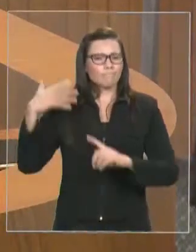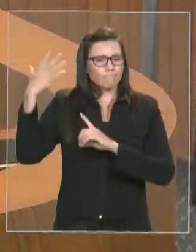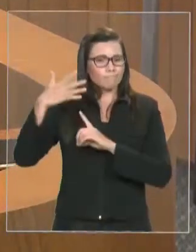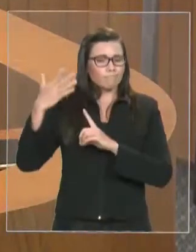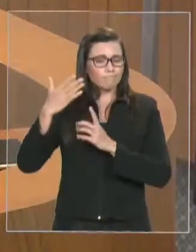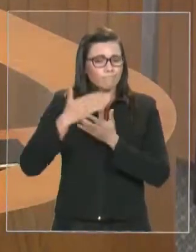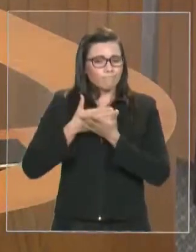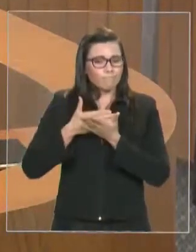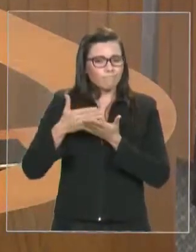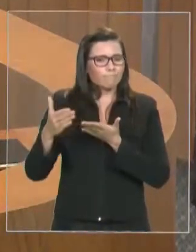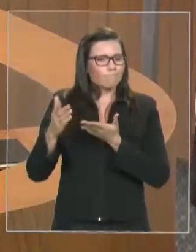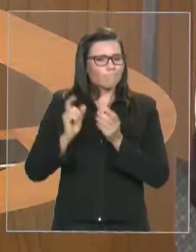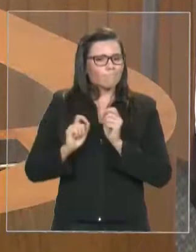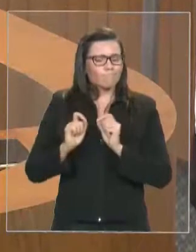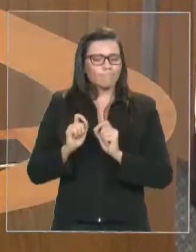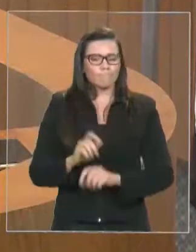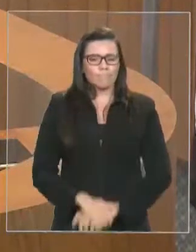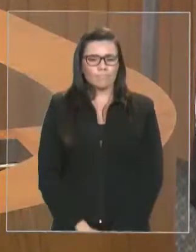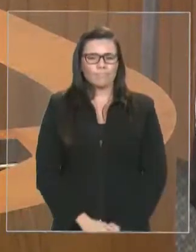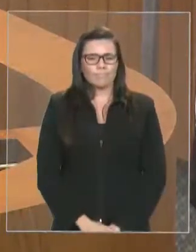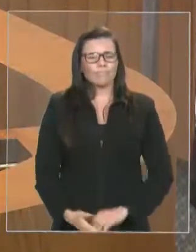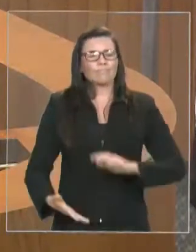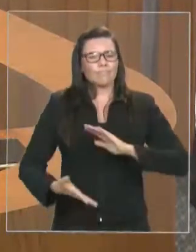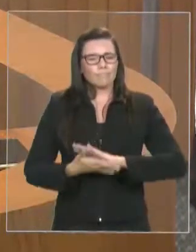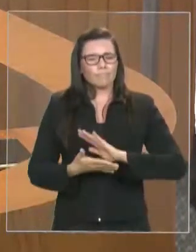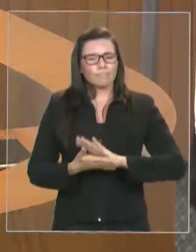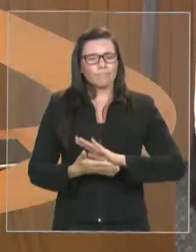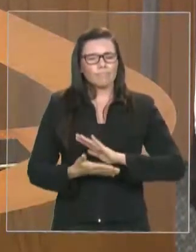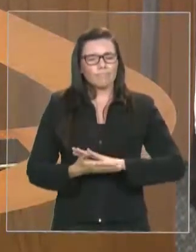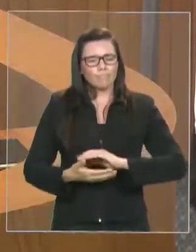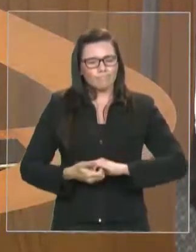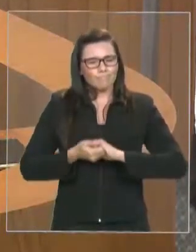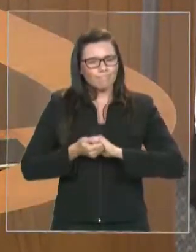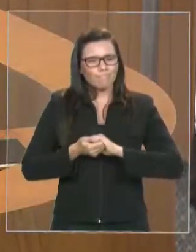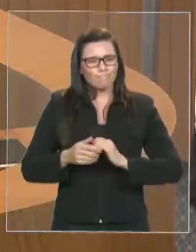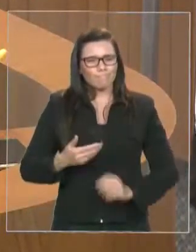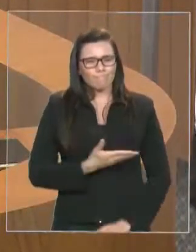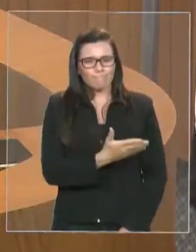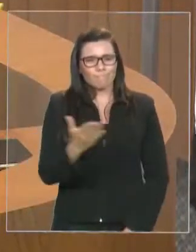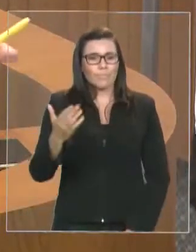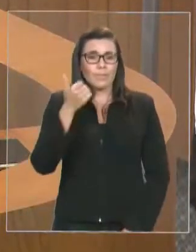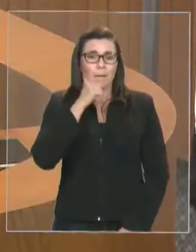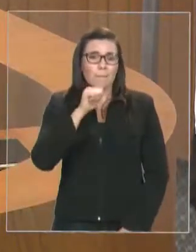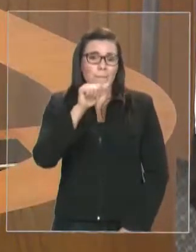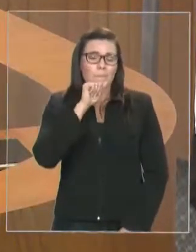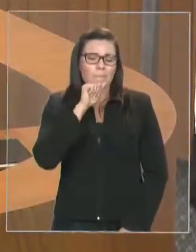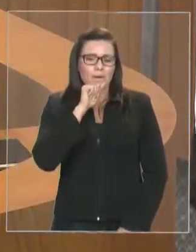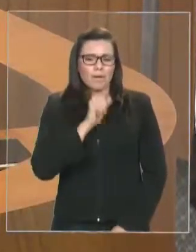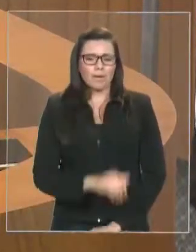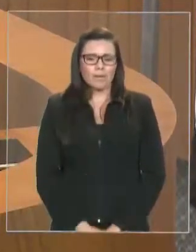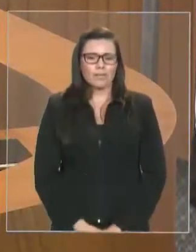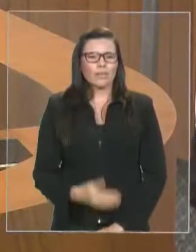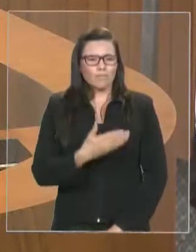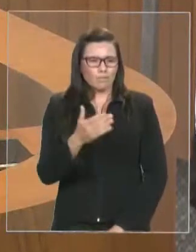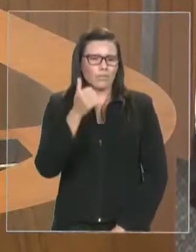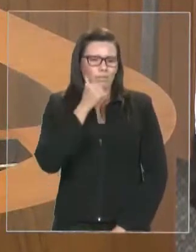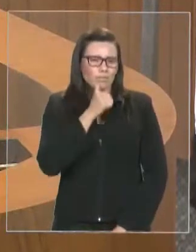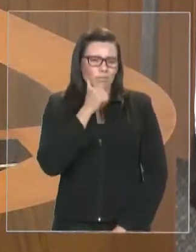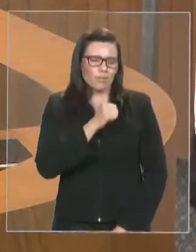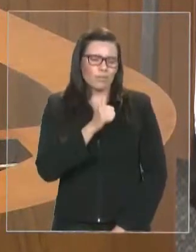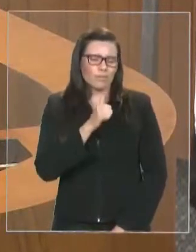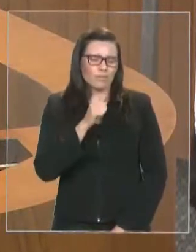saudar todas as mães do Maranhão, começando pela nossa casa, pelas servidoras, pelas